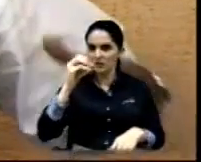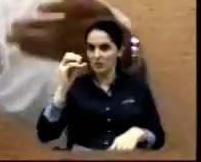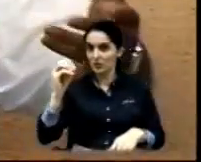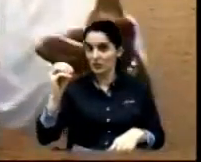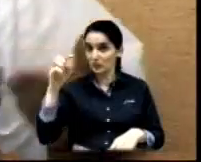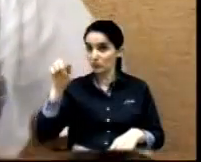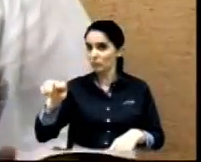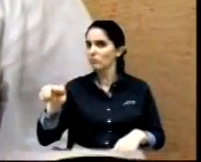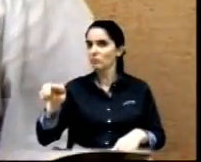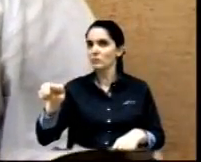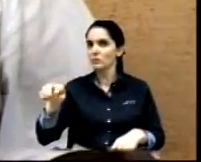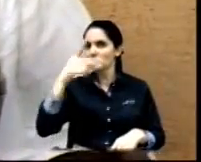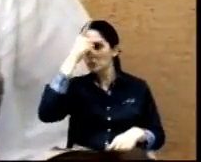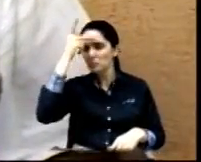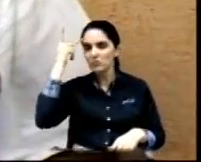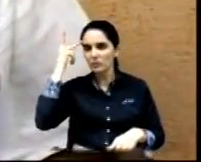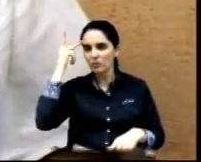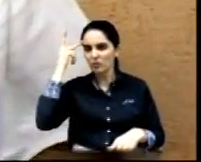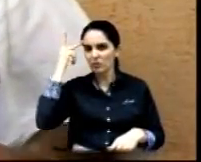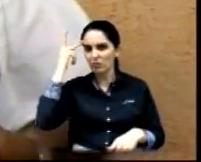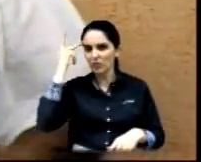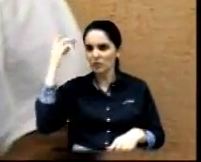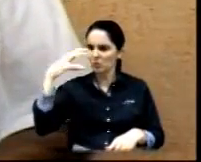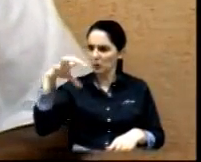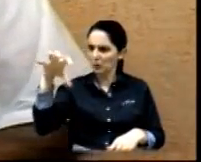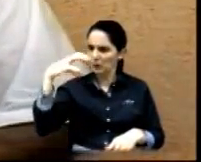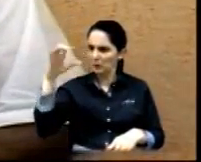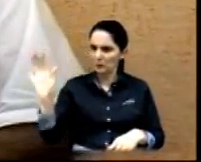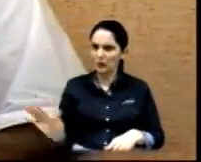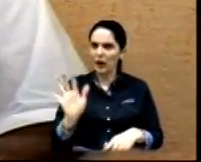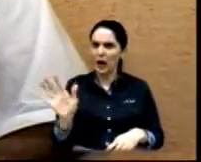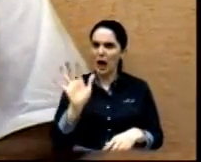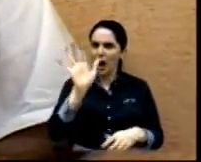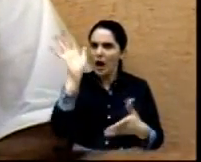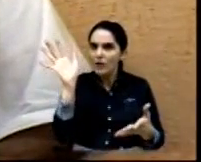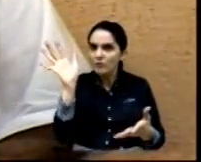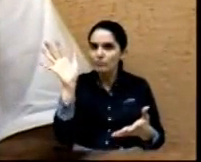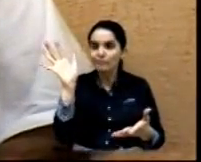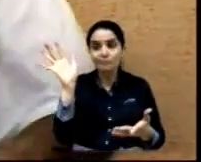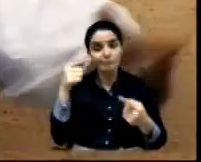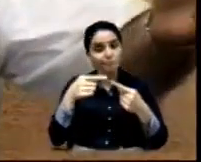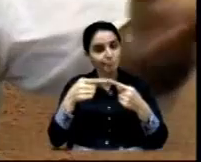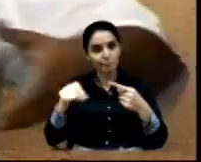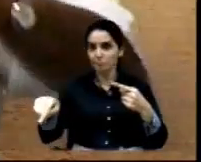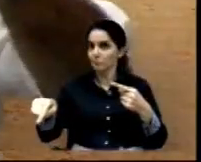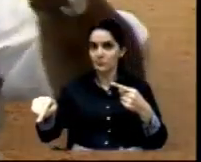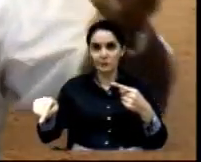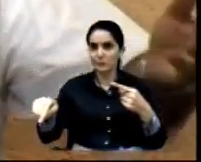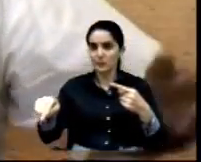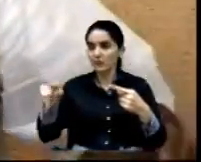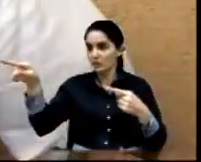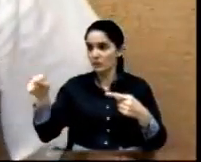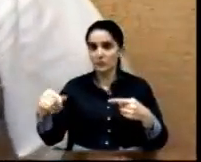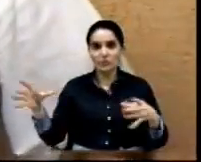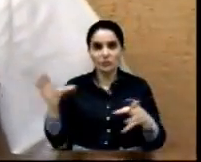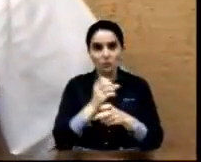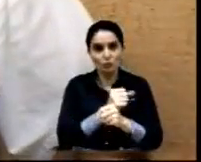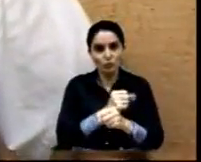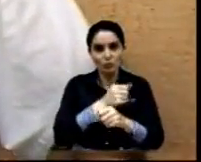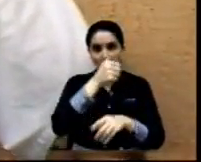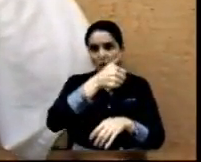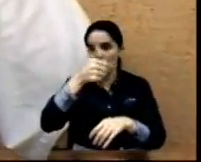Tão caro para a nossa cidade. Mas vamos gastar 11 milhões de reais Façam as contas aí, dividam 11 milhões